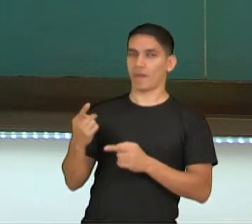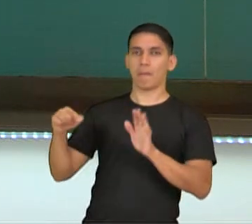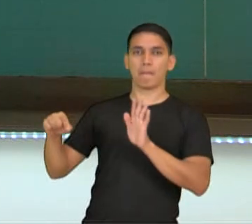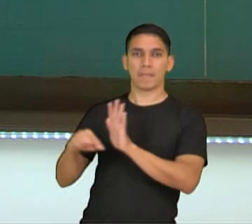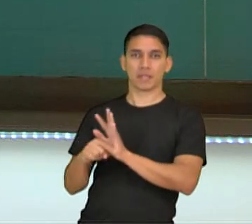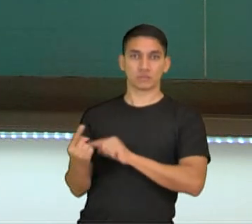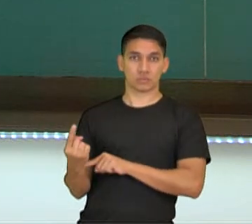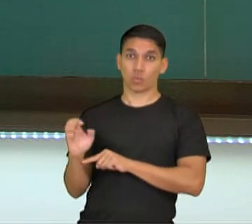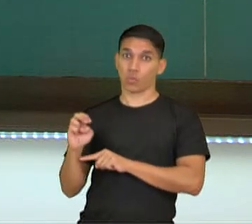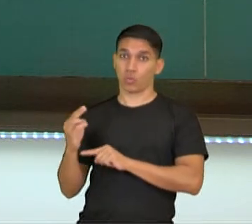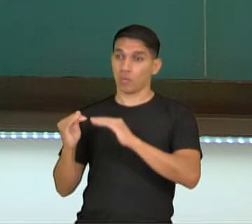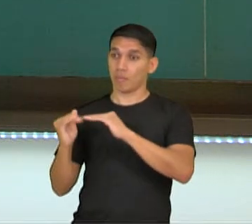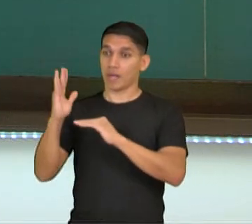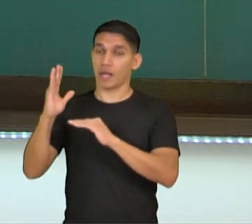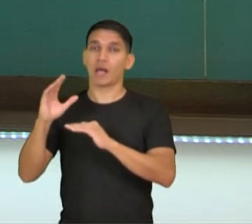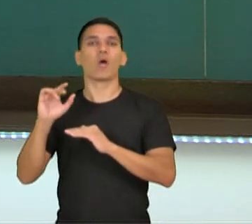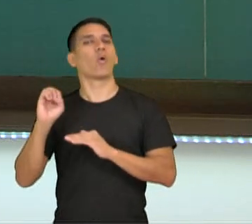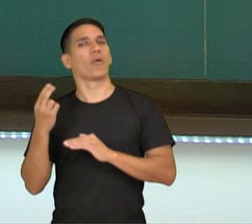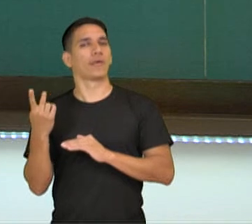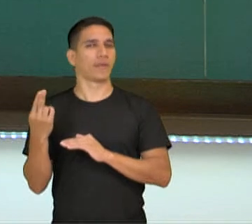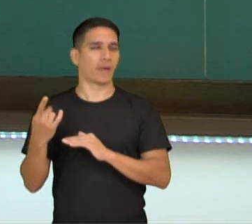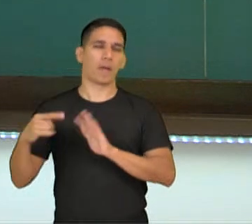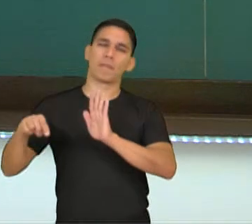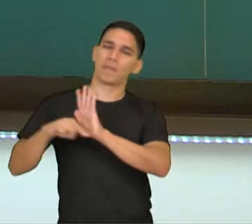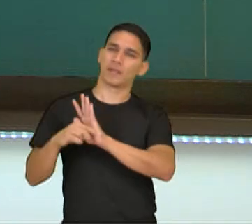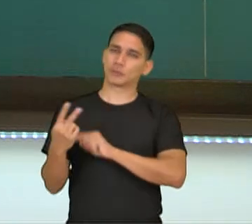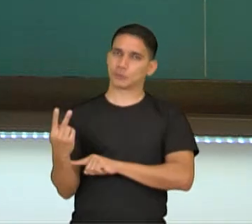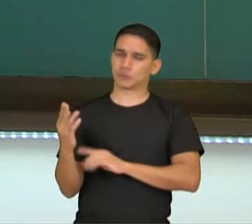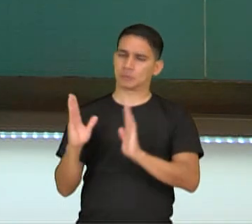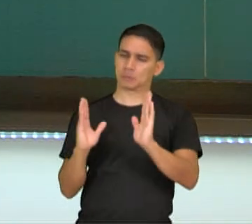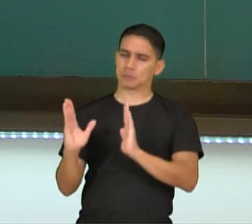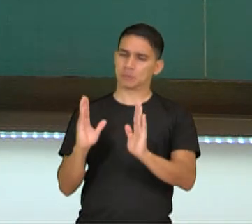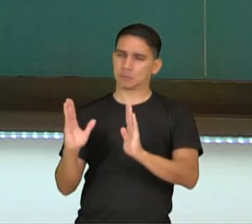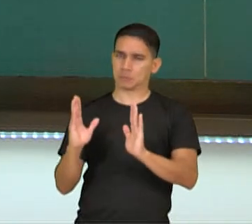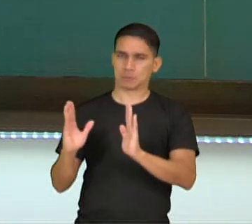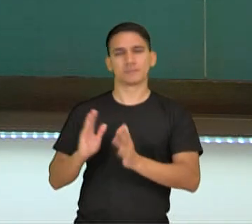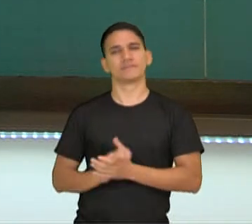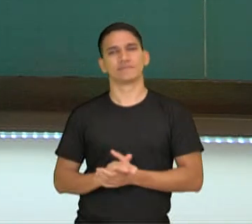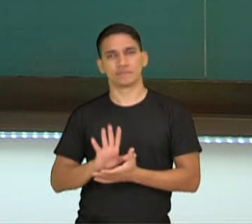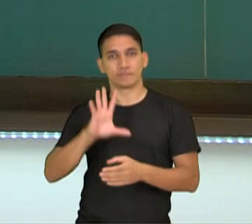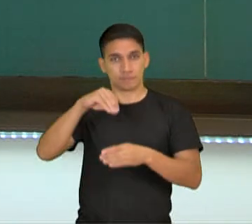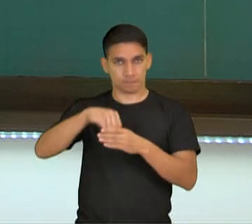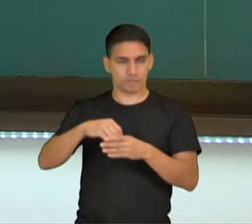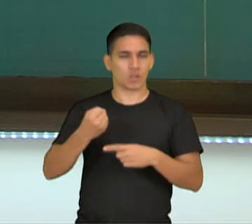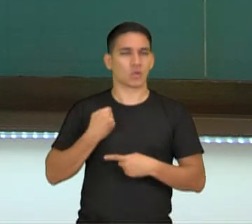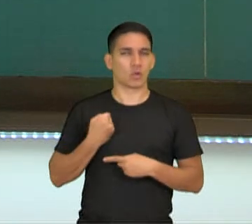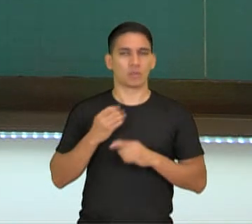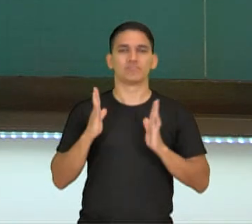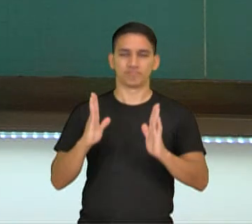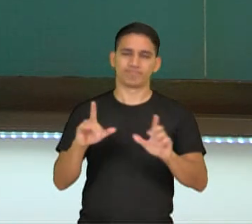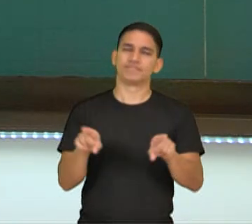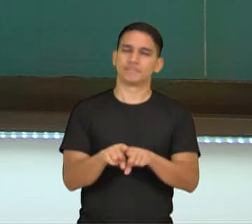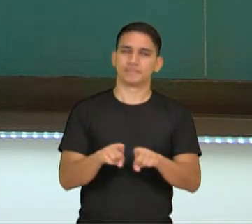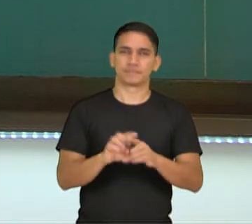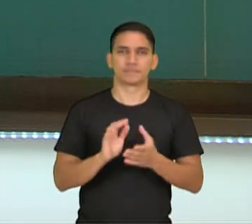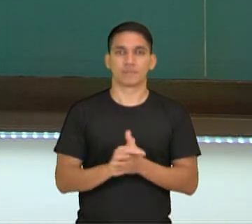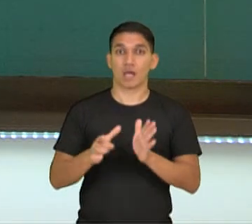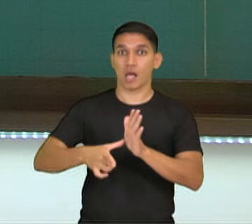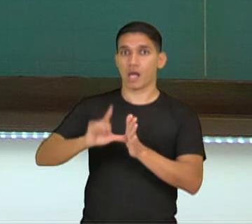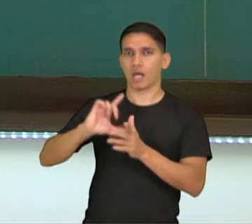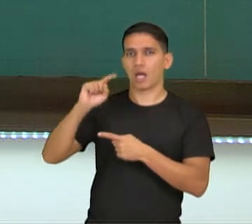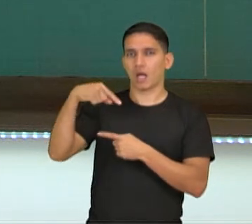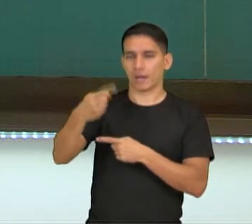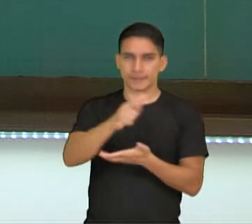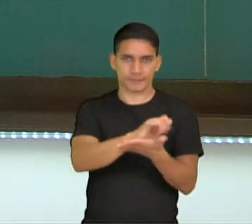e maiores ou iguais que menos 2. Estão entre menos 2 e menos 1 aí, incluindo esses valores também. Antes de passar a